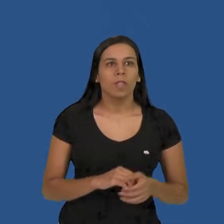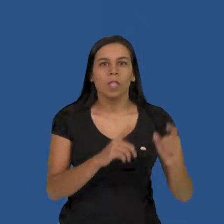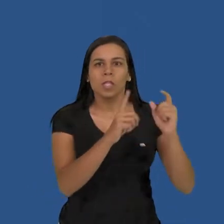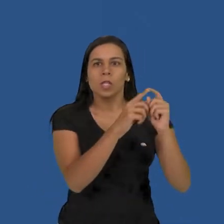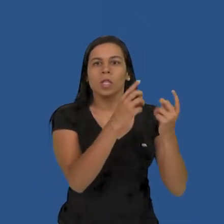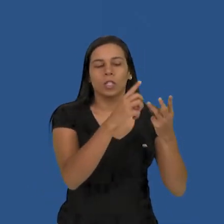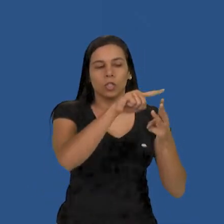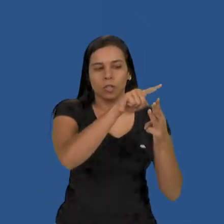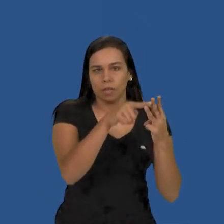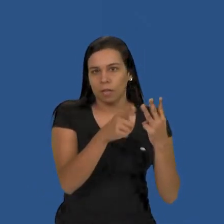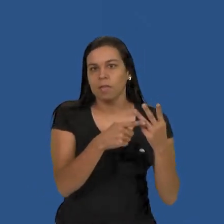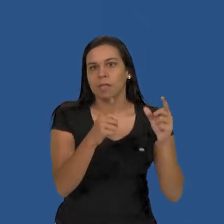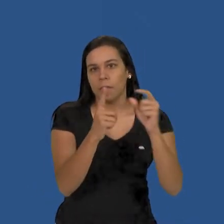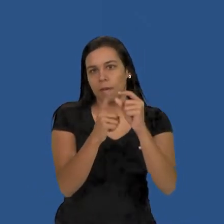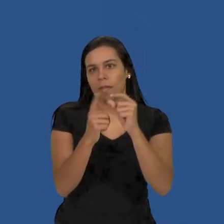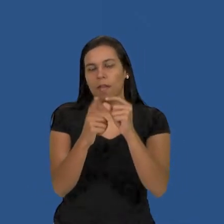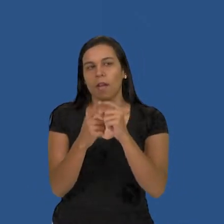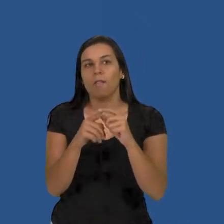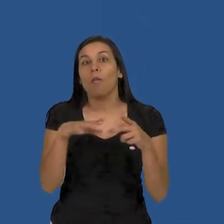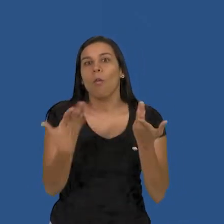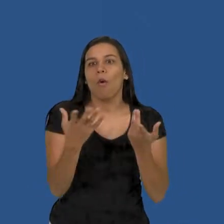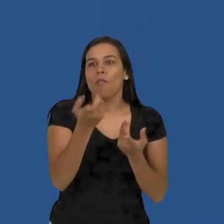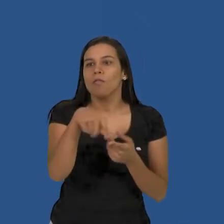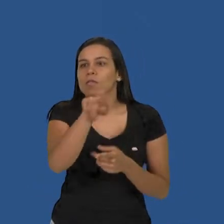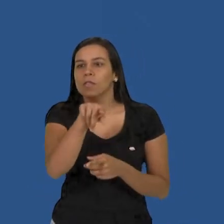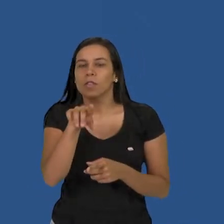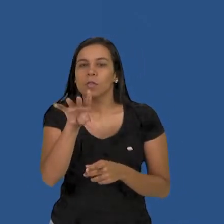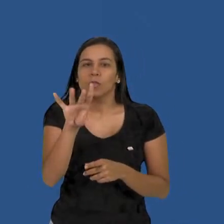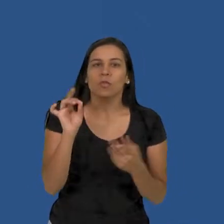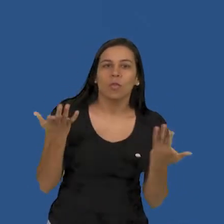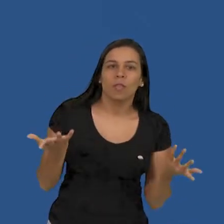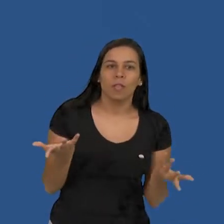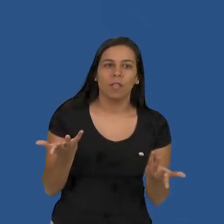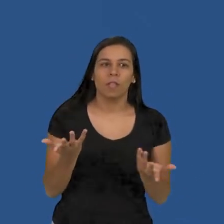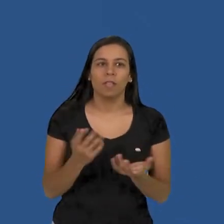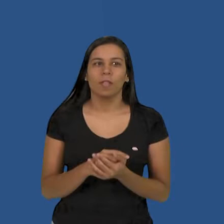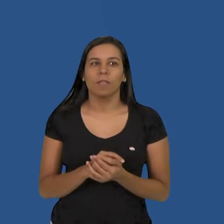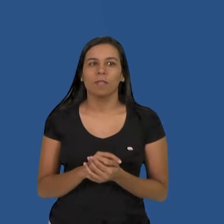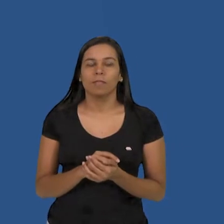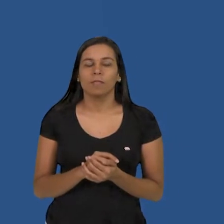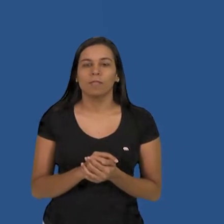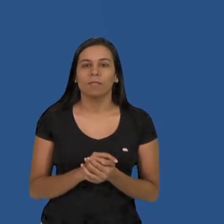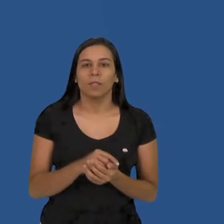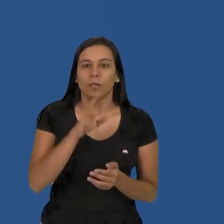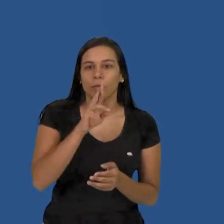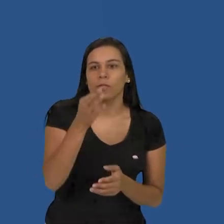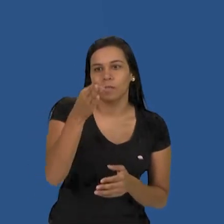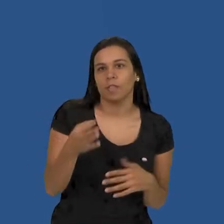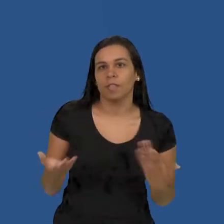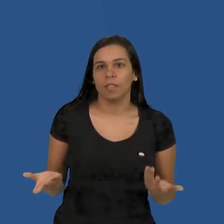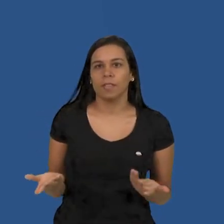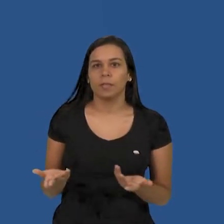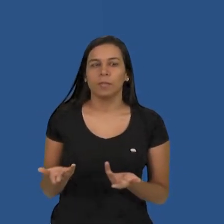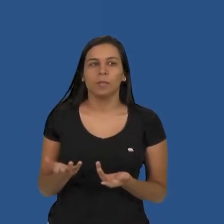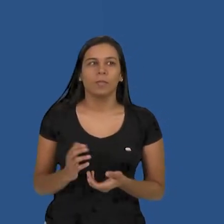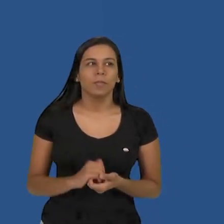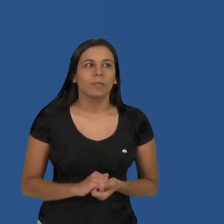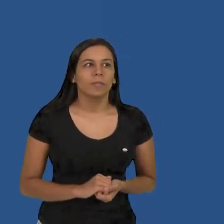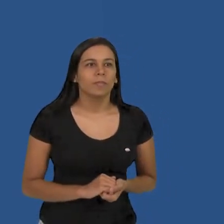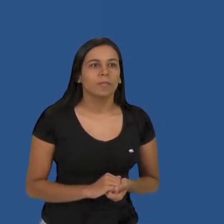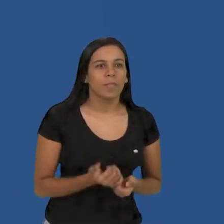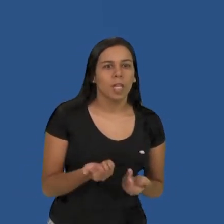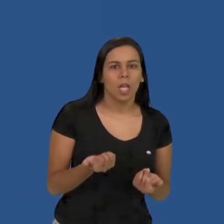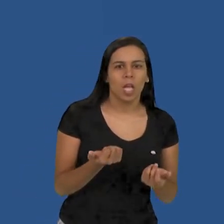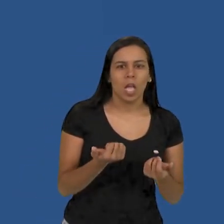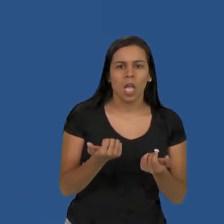homeless. Qual que vocês acertariam? Qual que vocês optariam para ser a resposta correta? Será que ela quer empregar moradores de rua em lava-jatos? Talvez